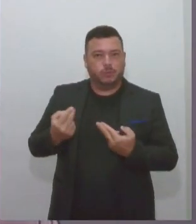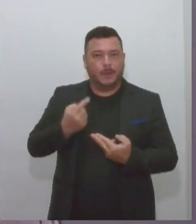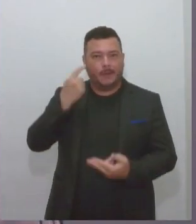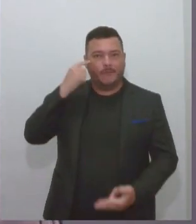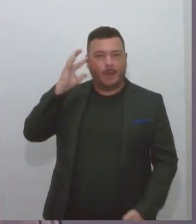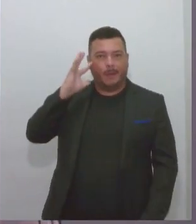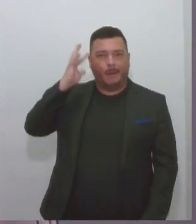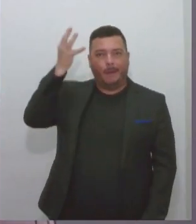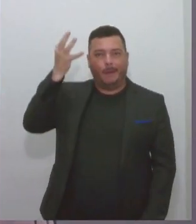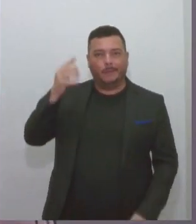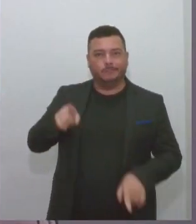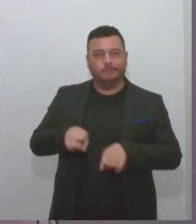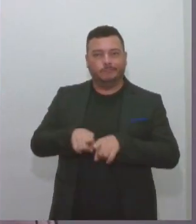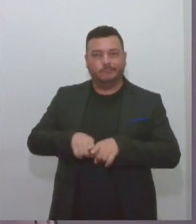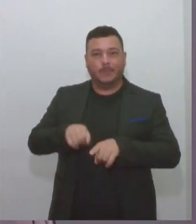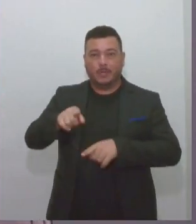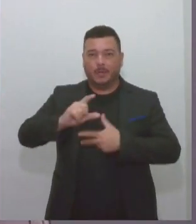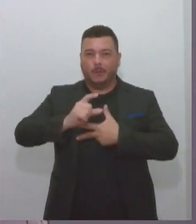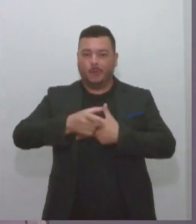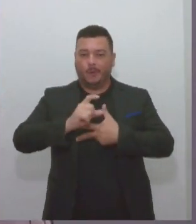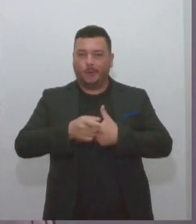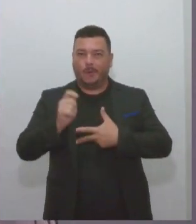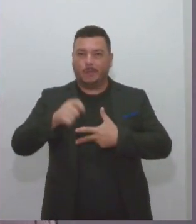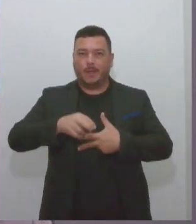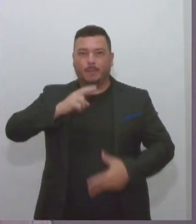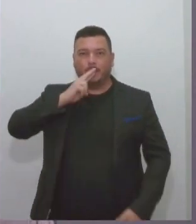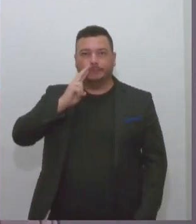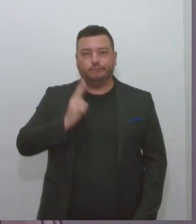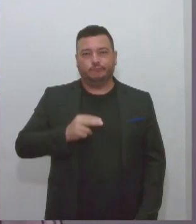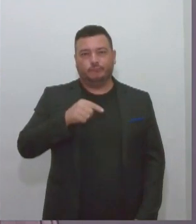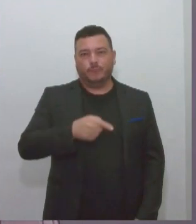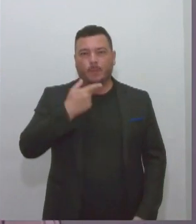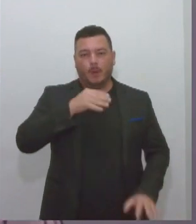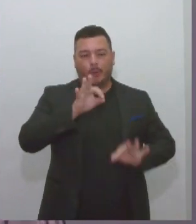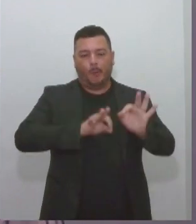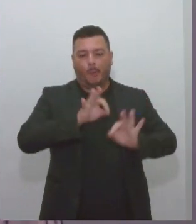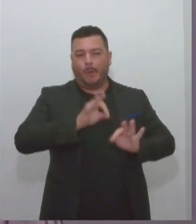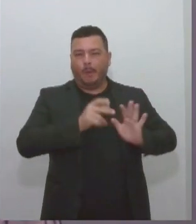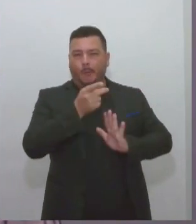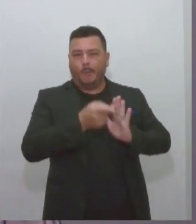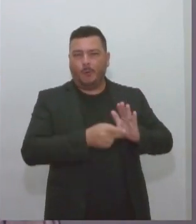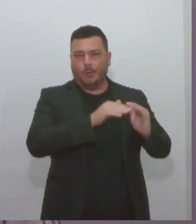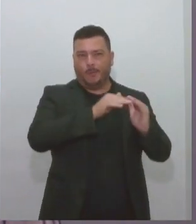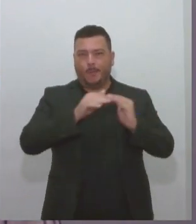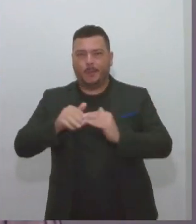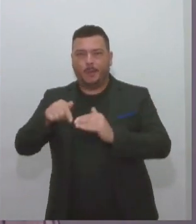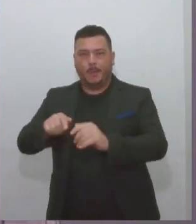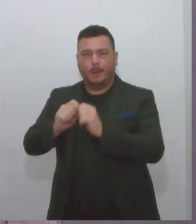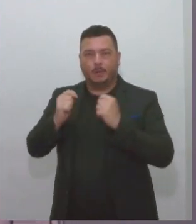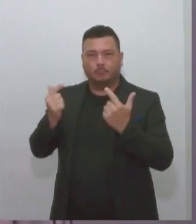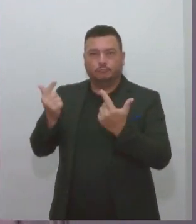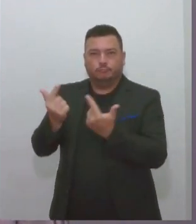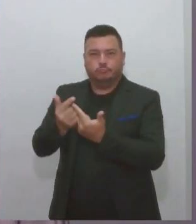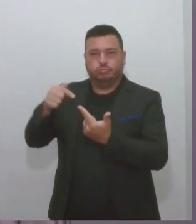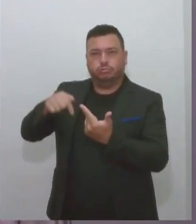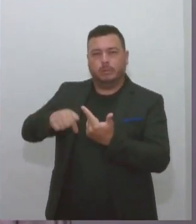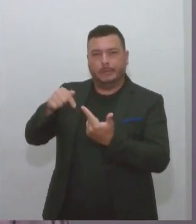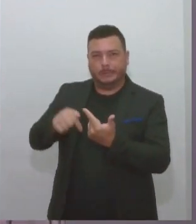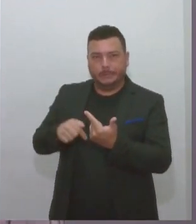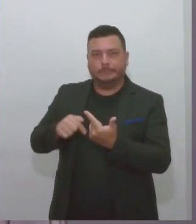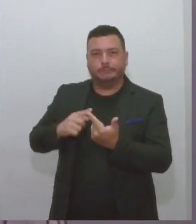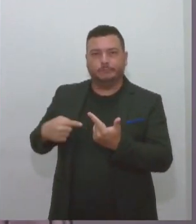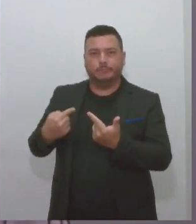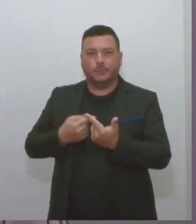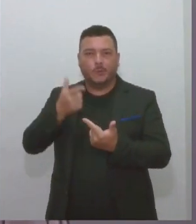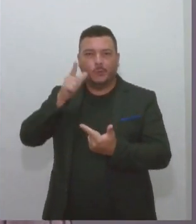que o executivo irá fazer sim um projeto, mandar, enviar para aqui, para a Assembleia, e para que nós